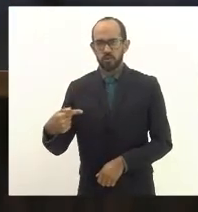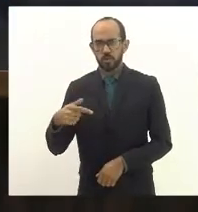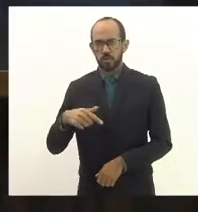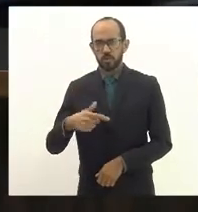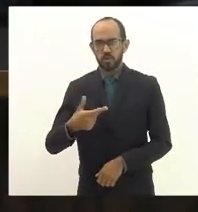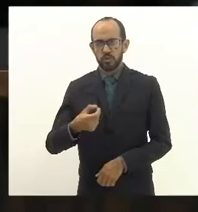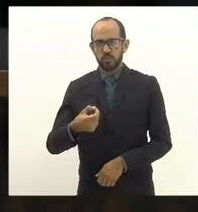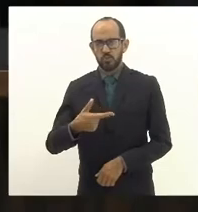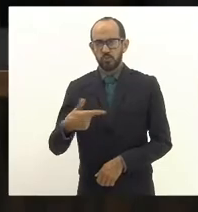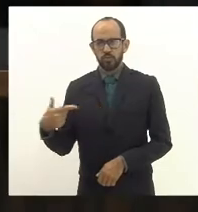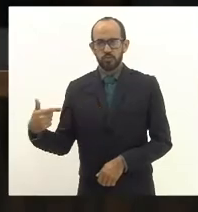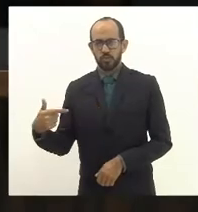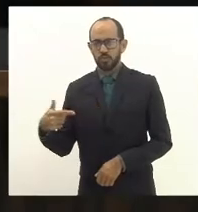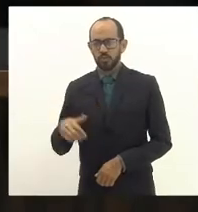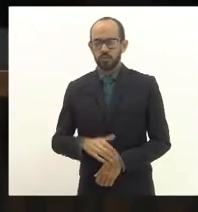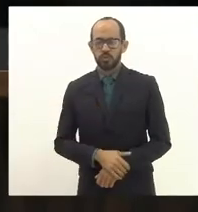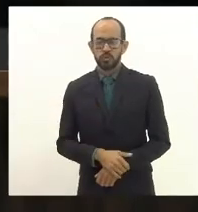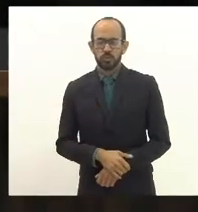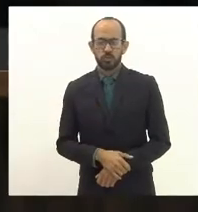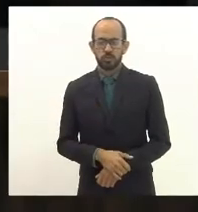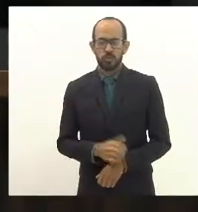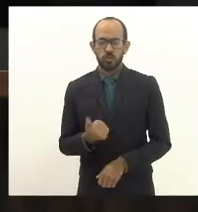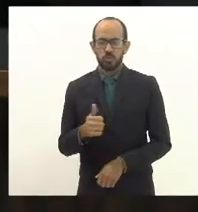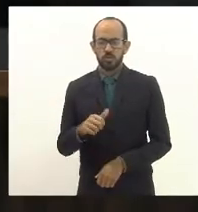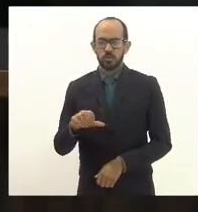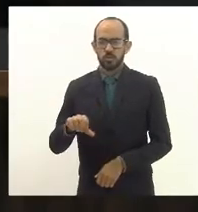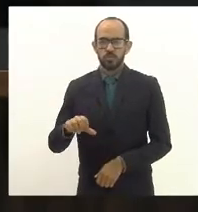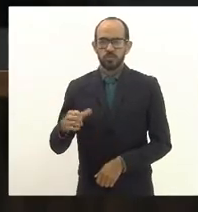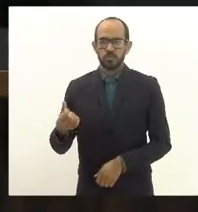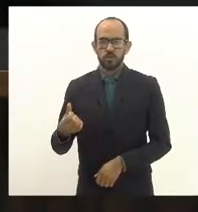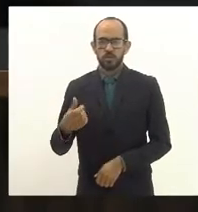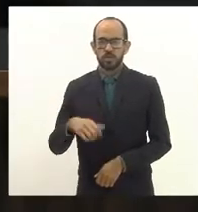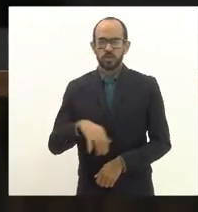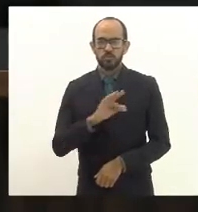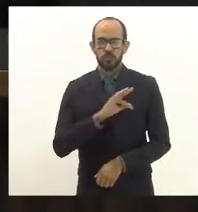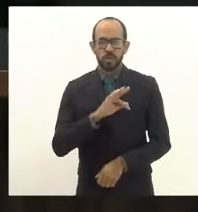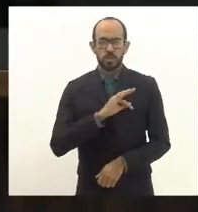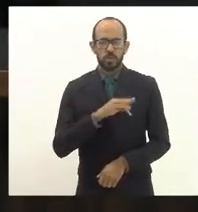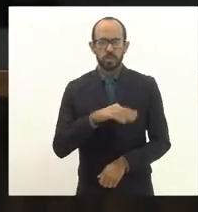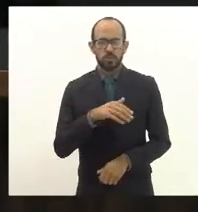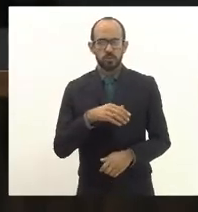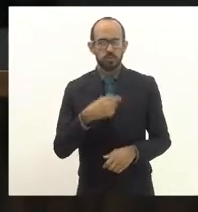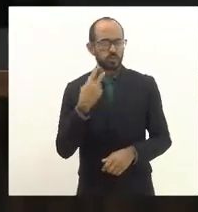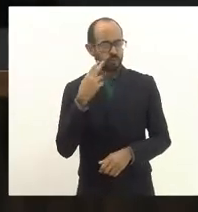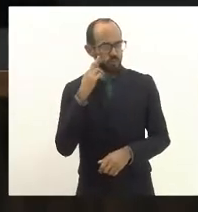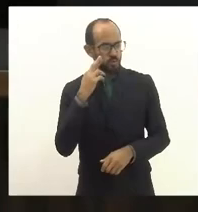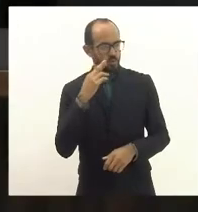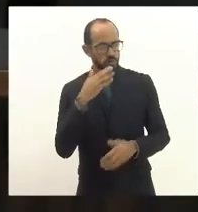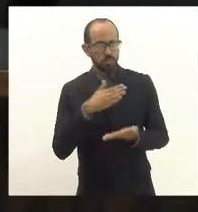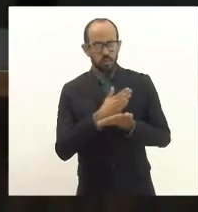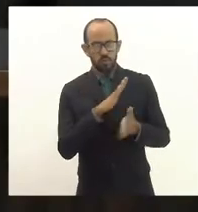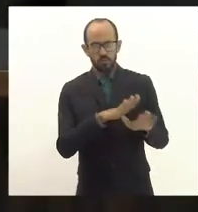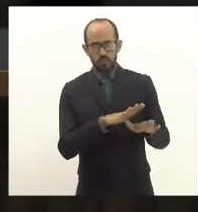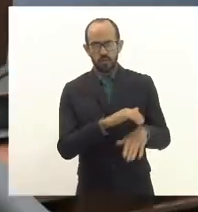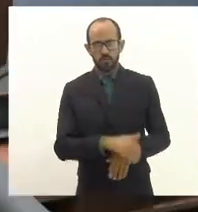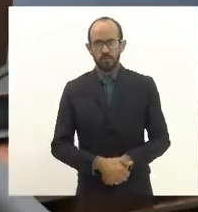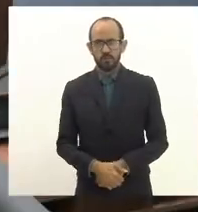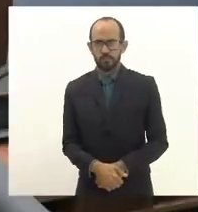1197-22, de resolução 1196-22, deputada Marta Rocha. Os senhores que aprovam, eles que estão aprovados.